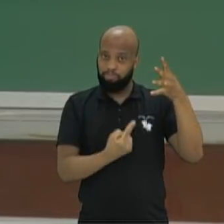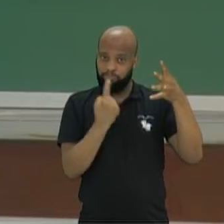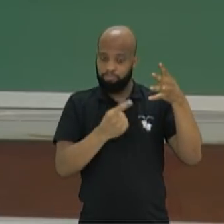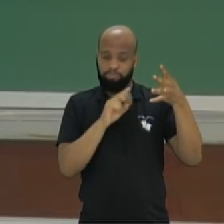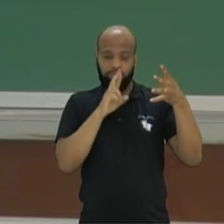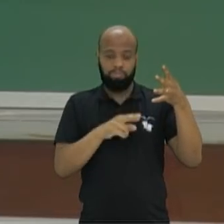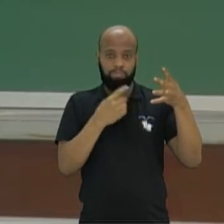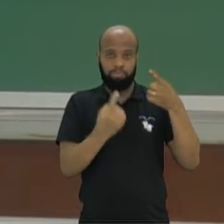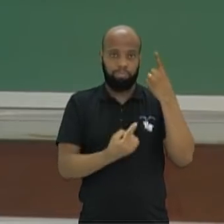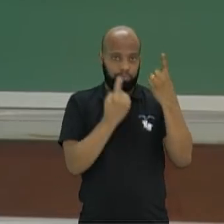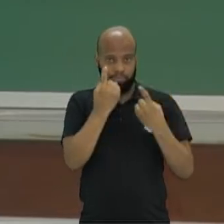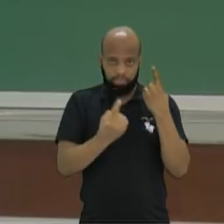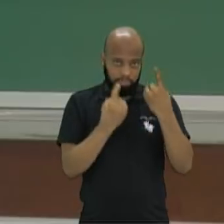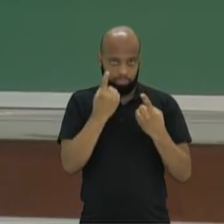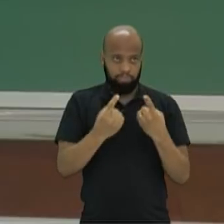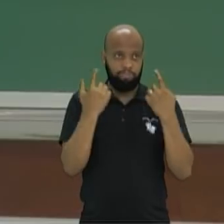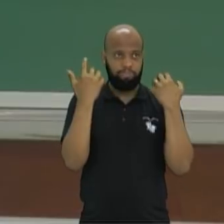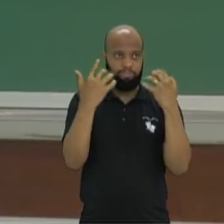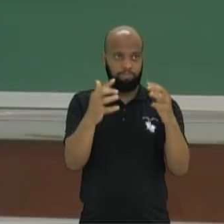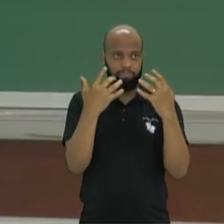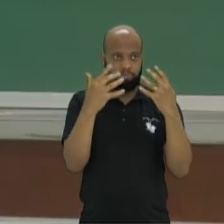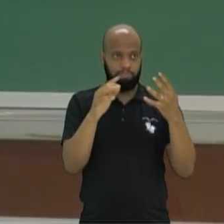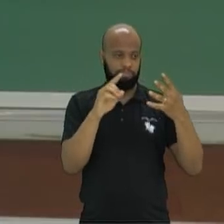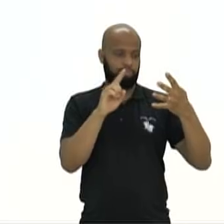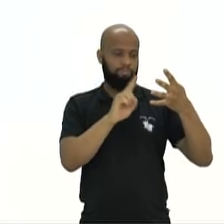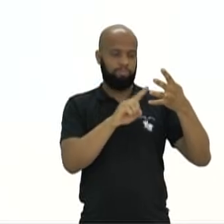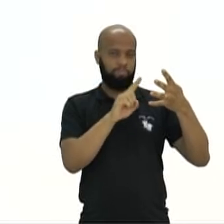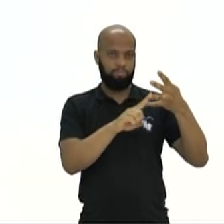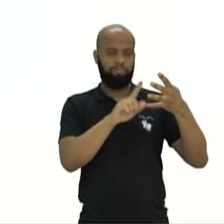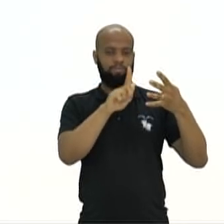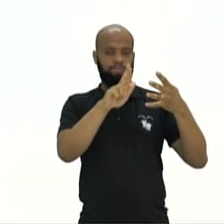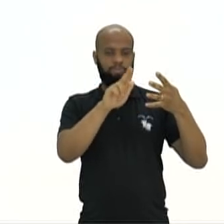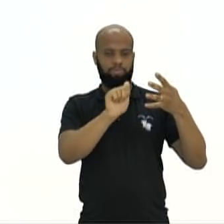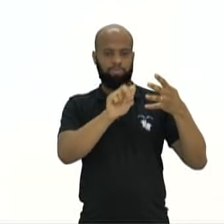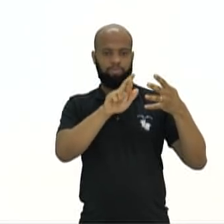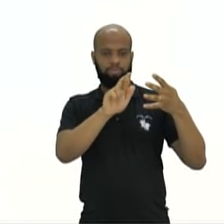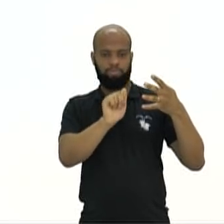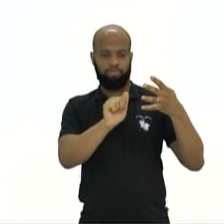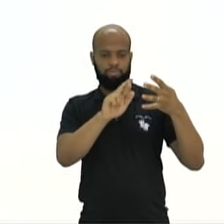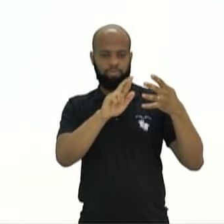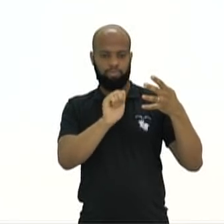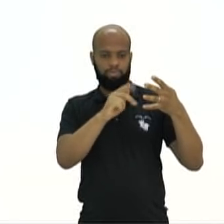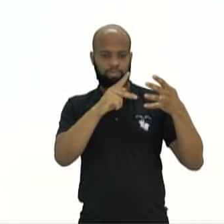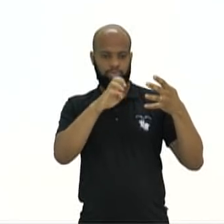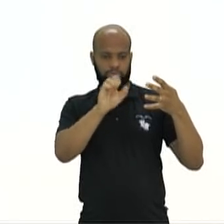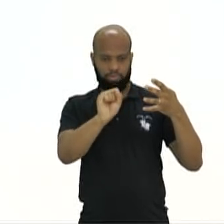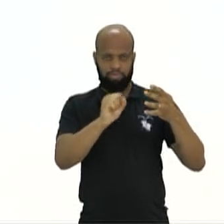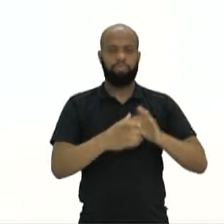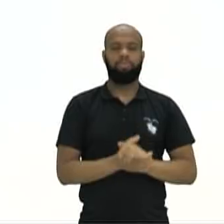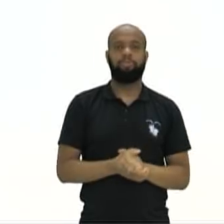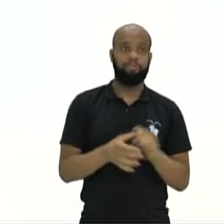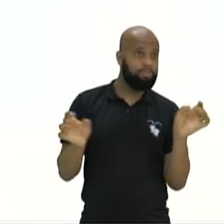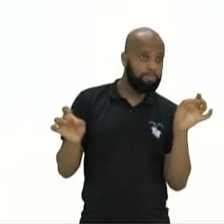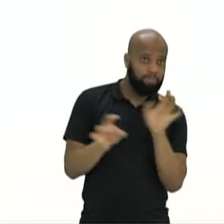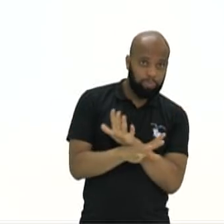D? Muito bem, galerinha do sétimo ano, é a Batalha dos Guararapes.